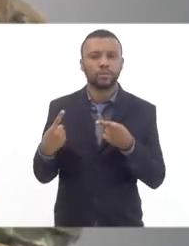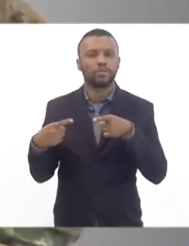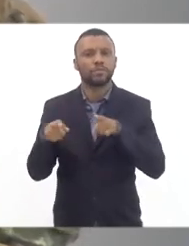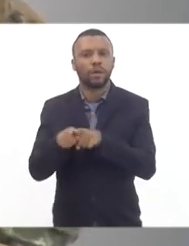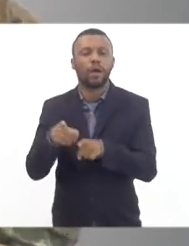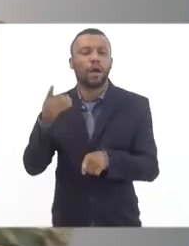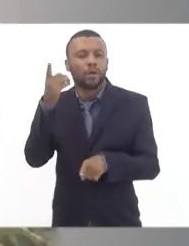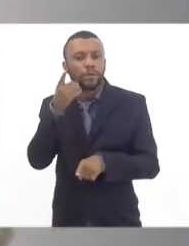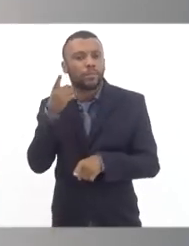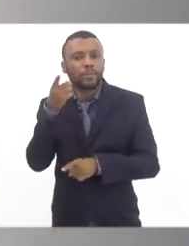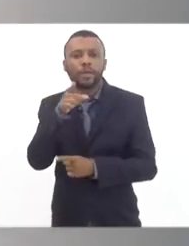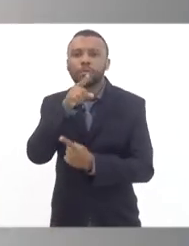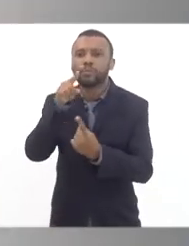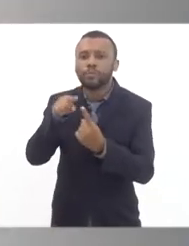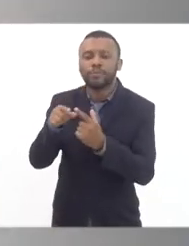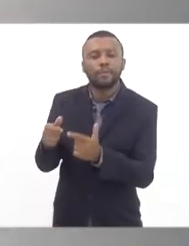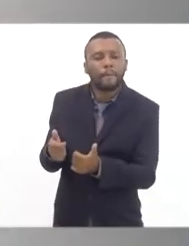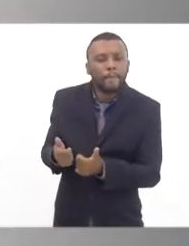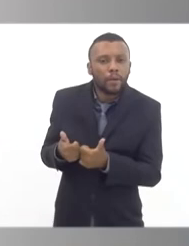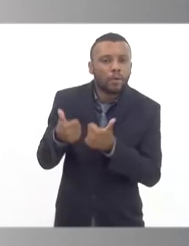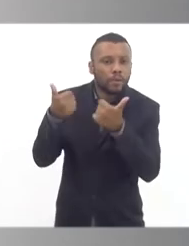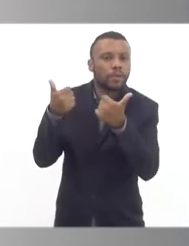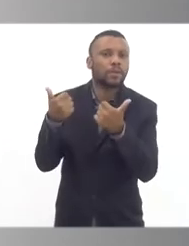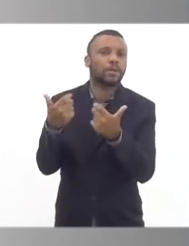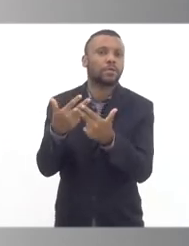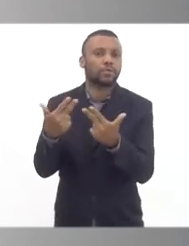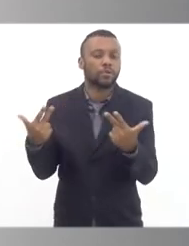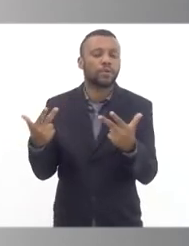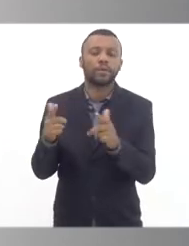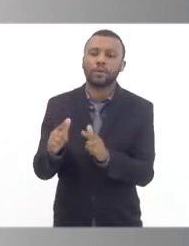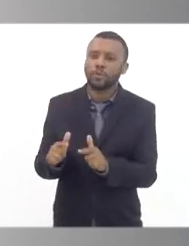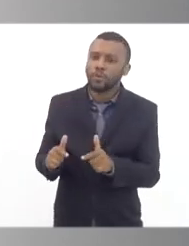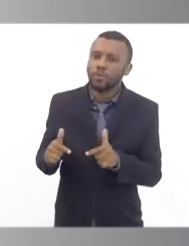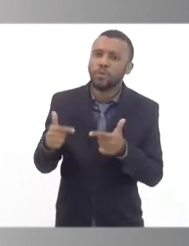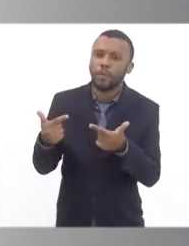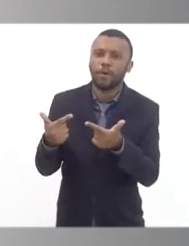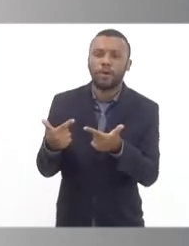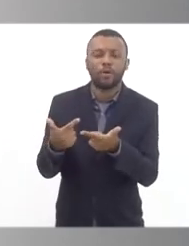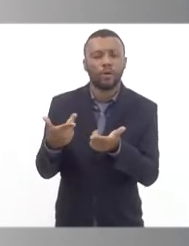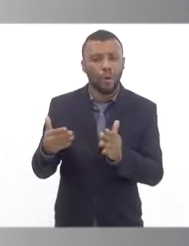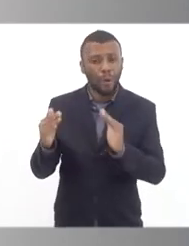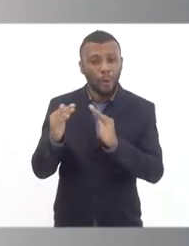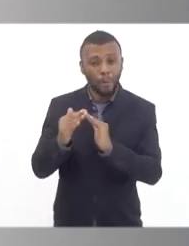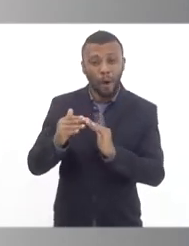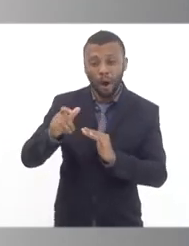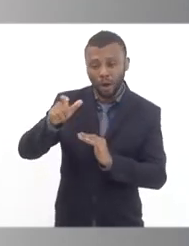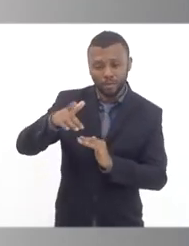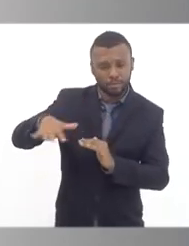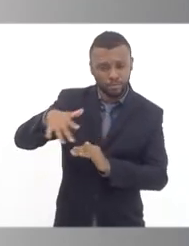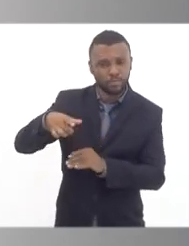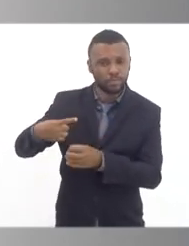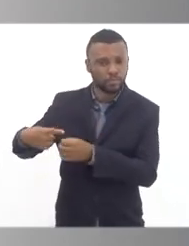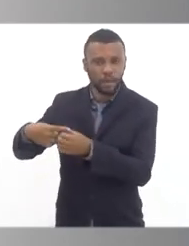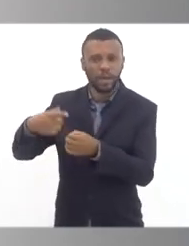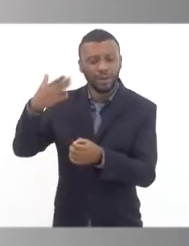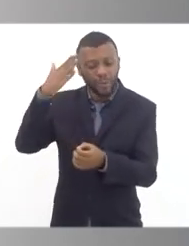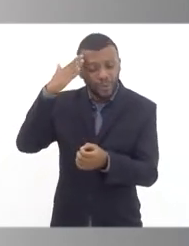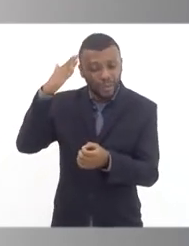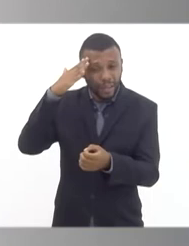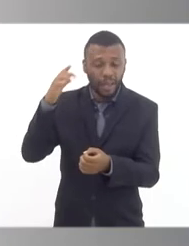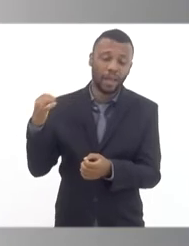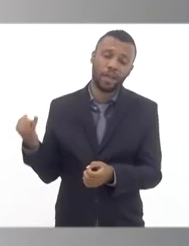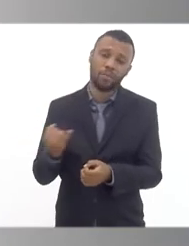deputado em melhorias, em trazer, fazer acontecer, né? Como sou morador, eu sei da importância, da relevância